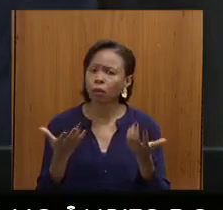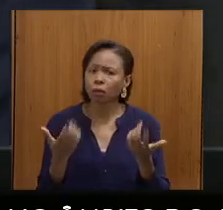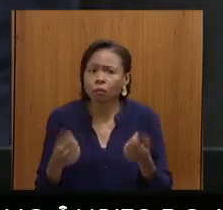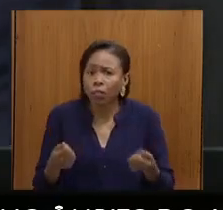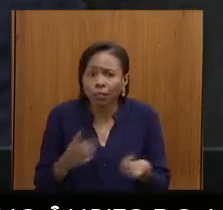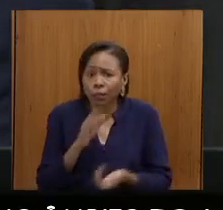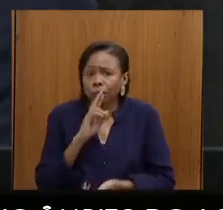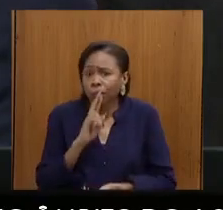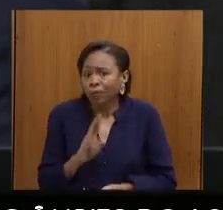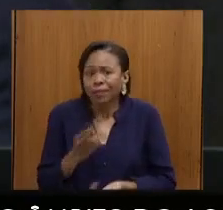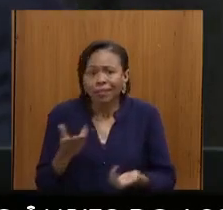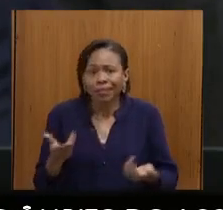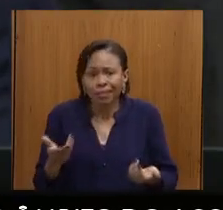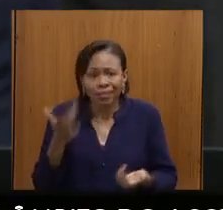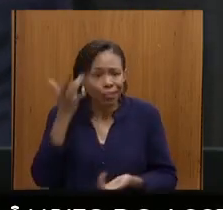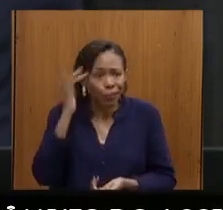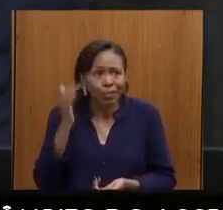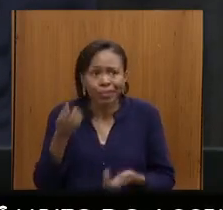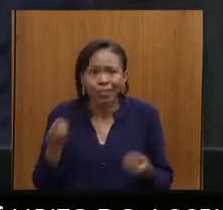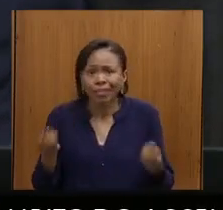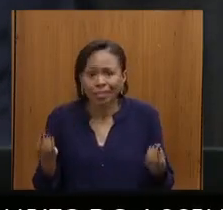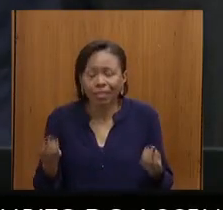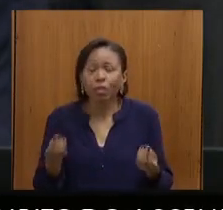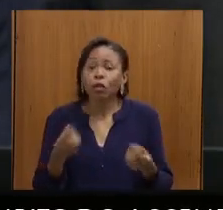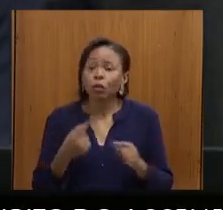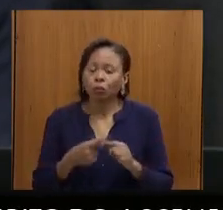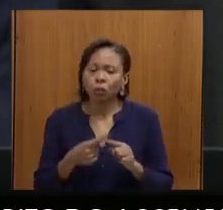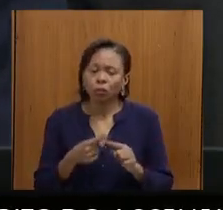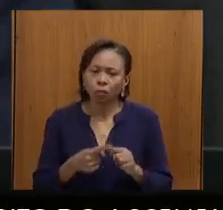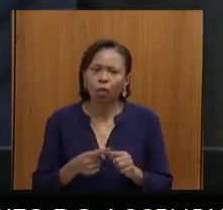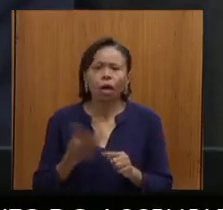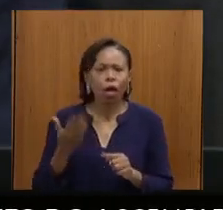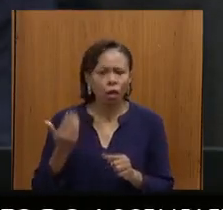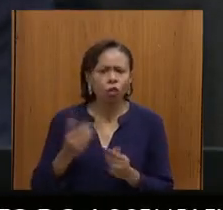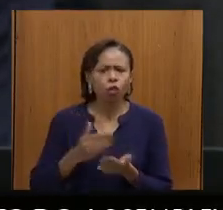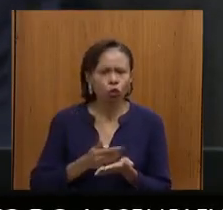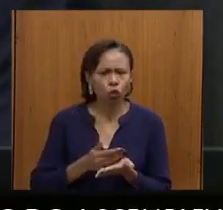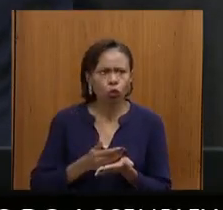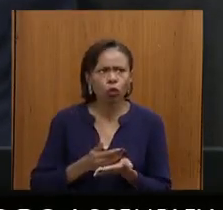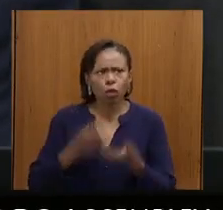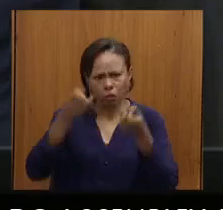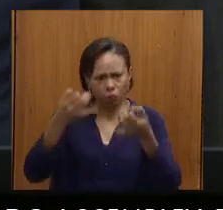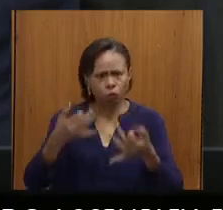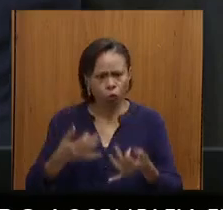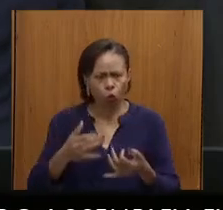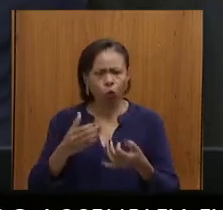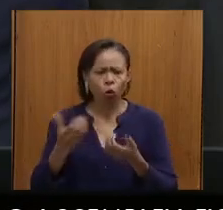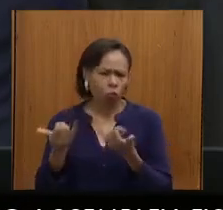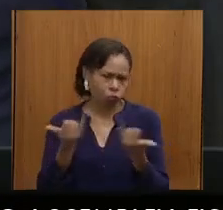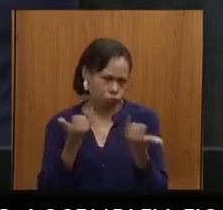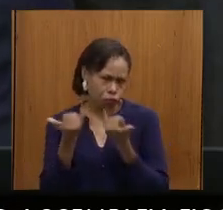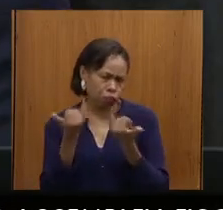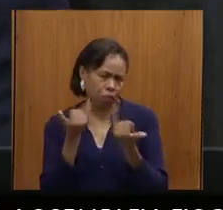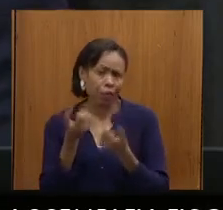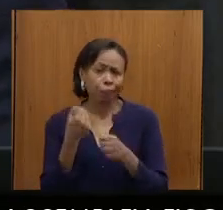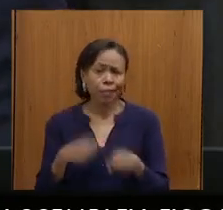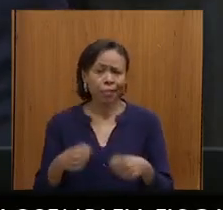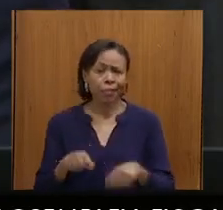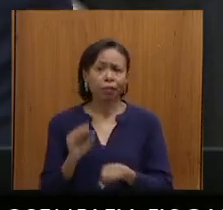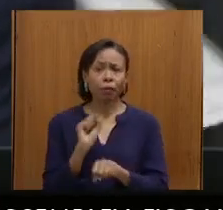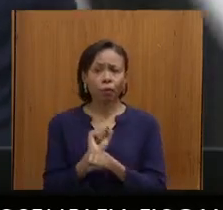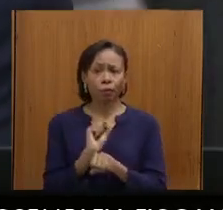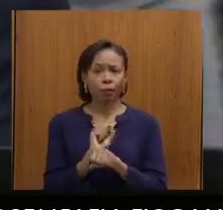sei. Nós, em princípio, foi dito, nos foi comunicado, que tinha que aguardar